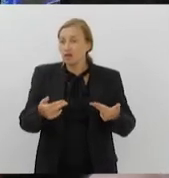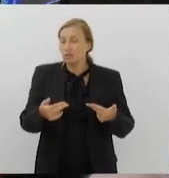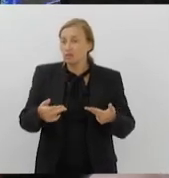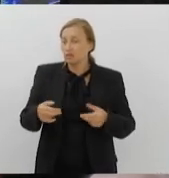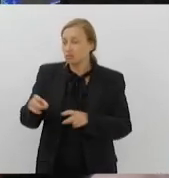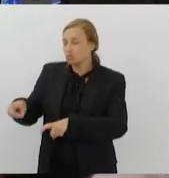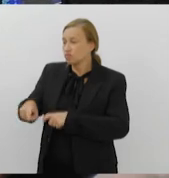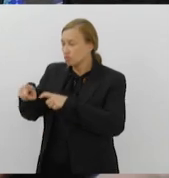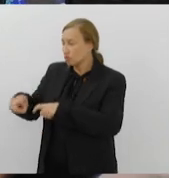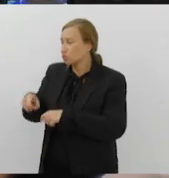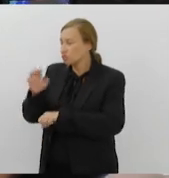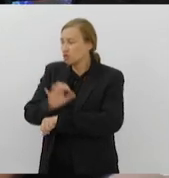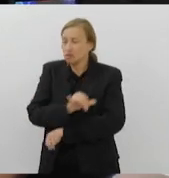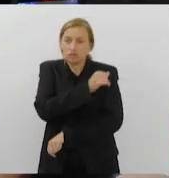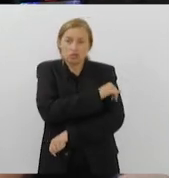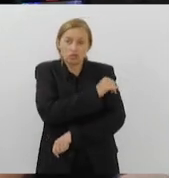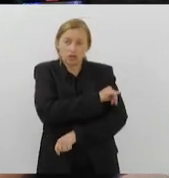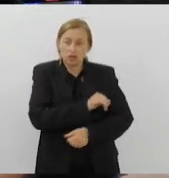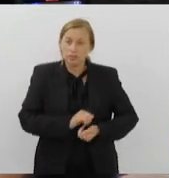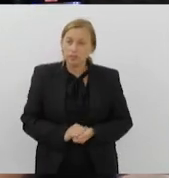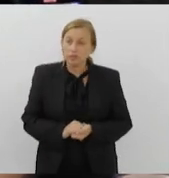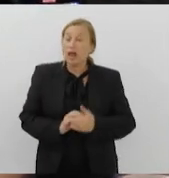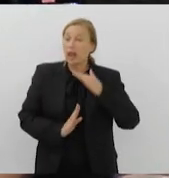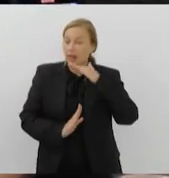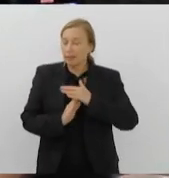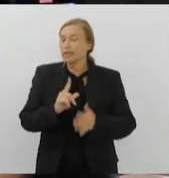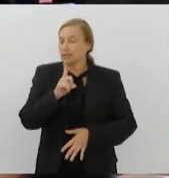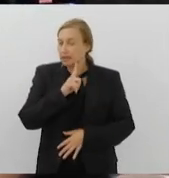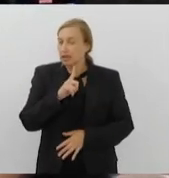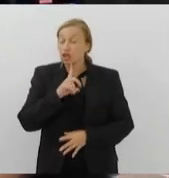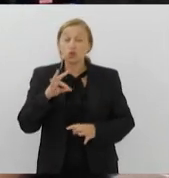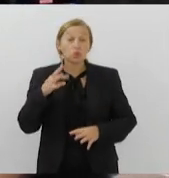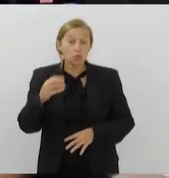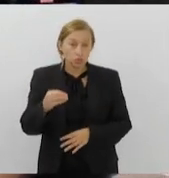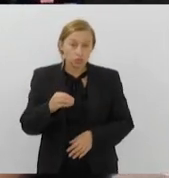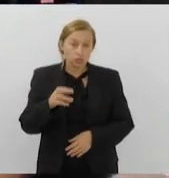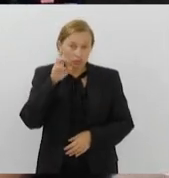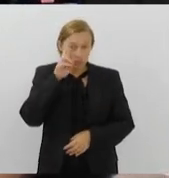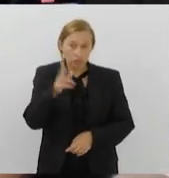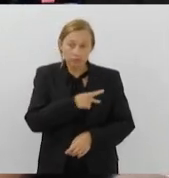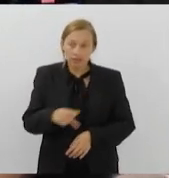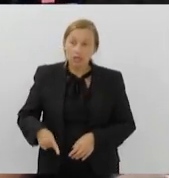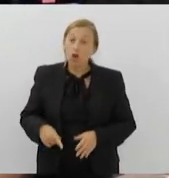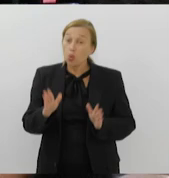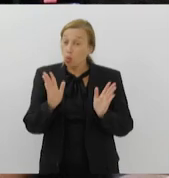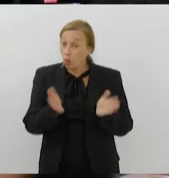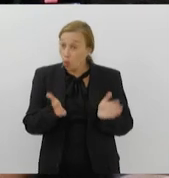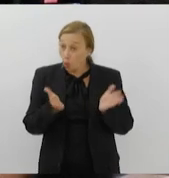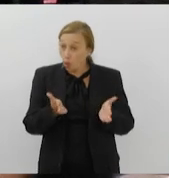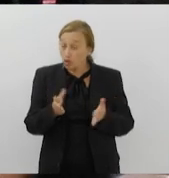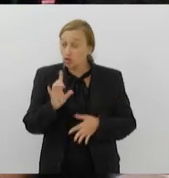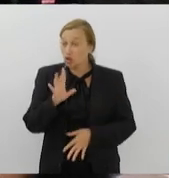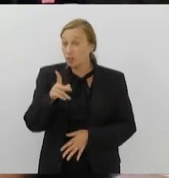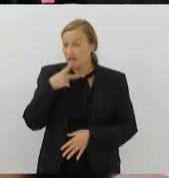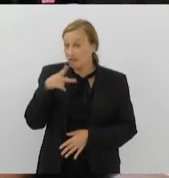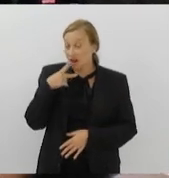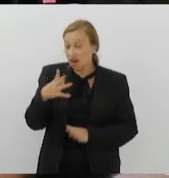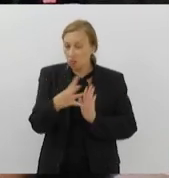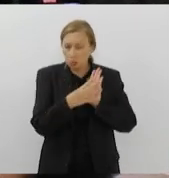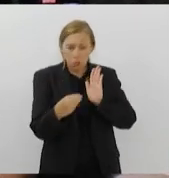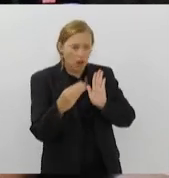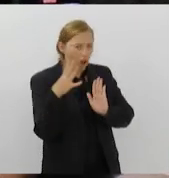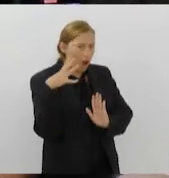Janeiro está sofrendo. Tudo tem limite, senhora presidente. Nós hoje, só para citar um exemplo